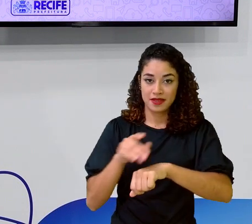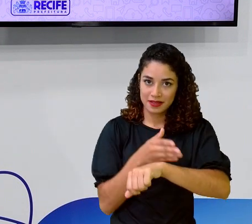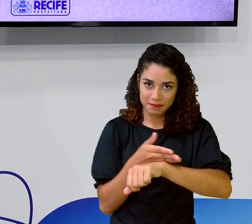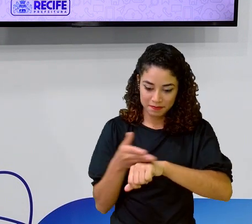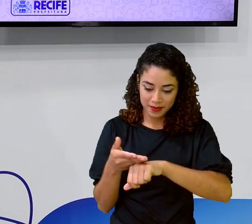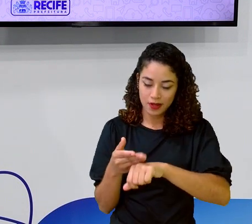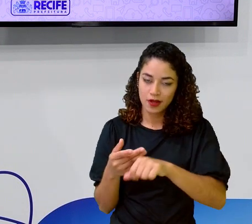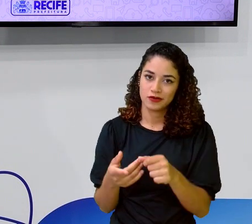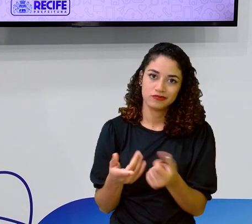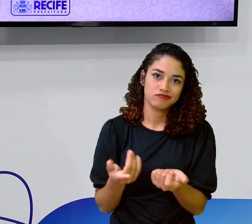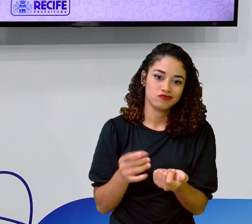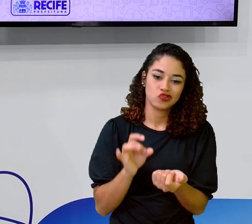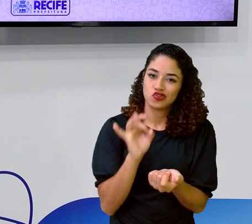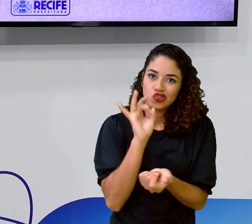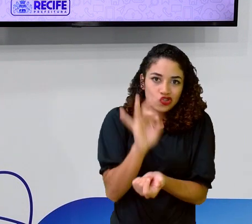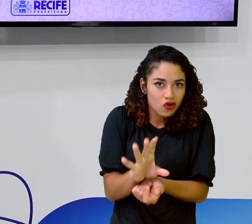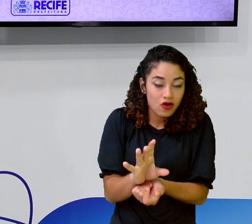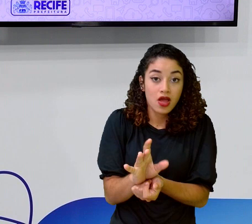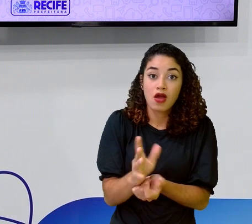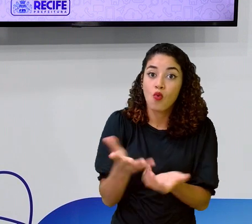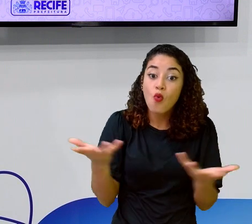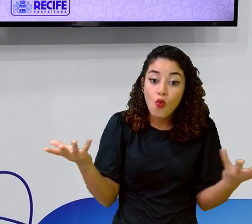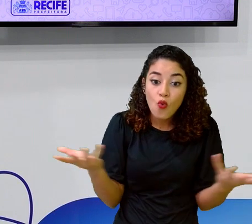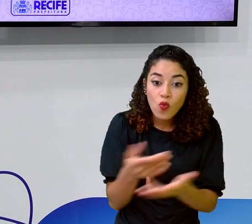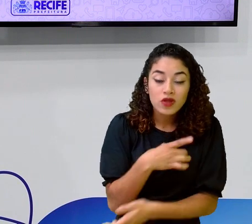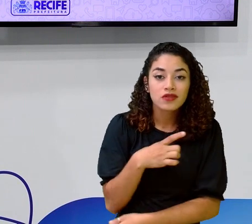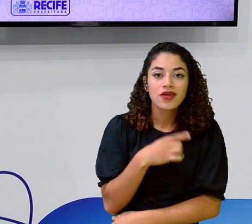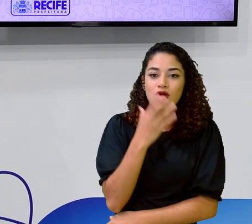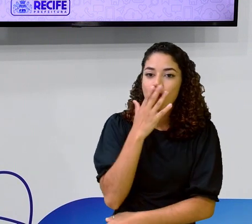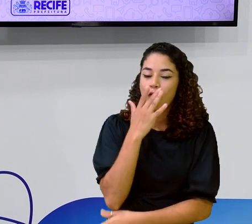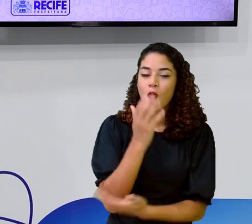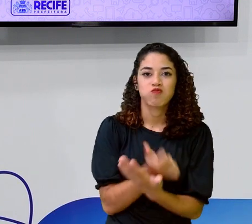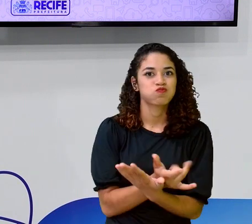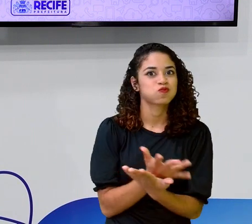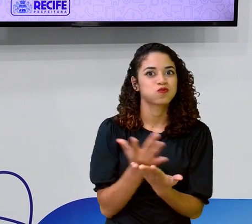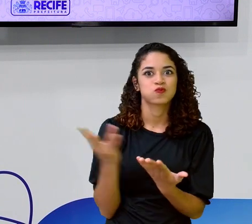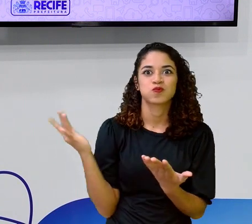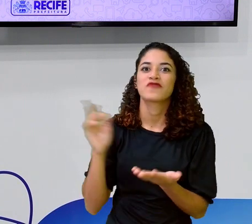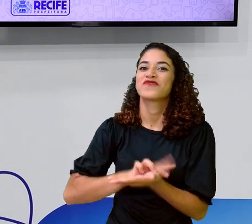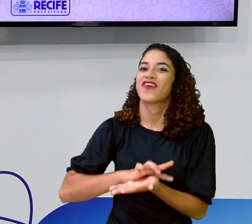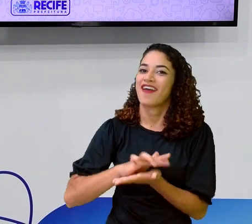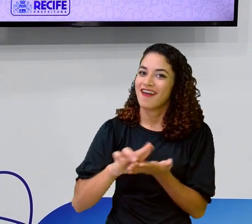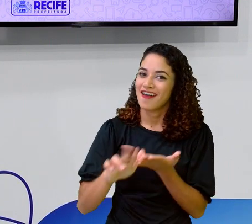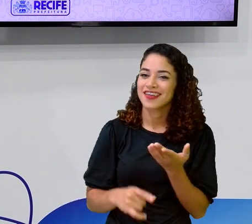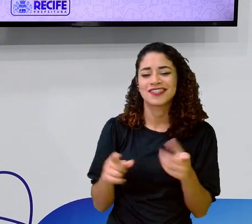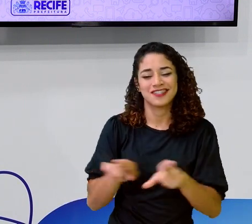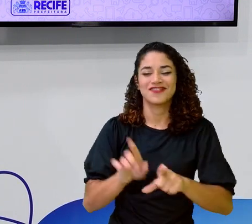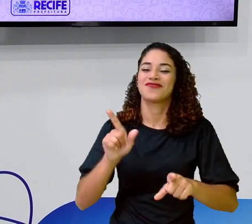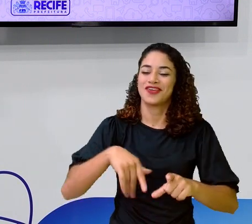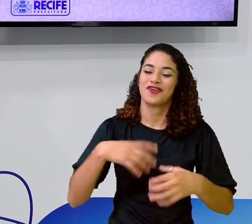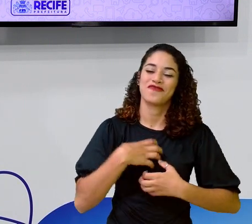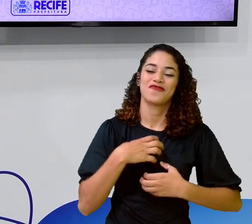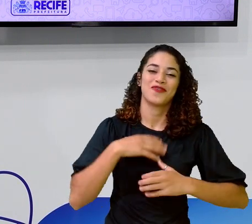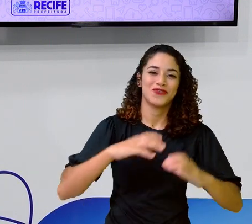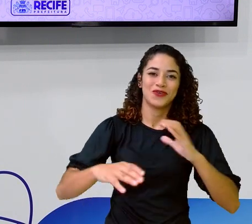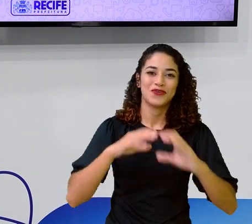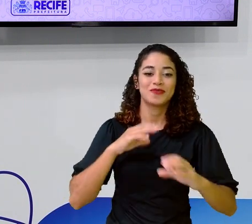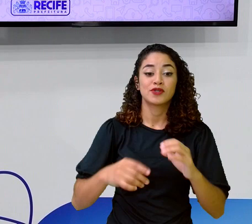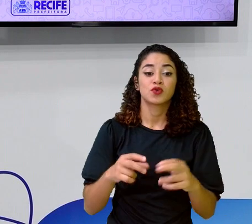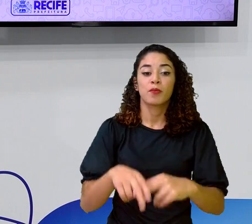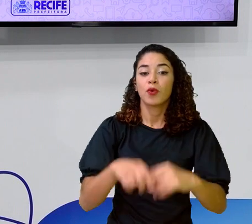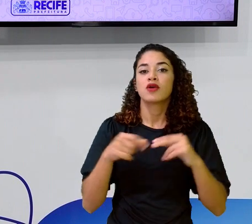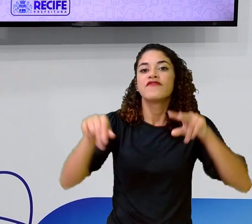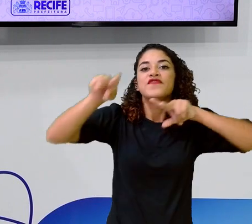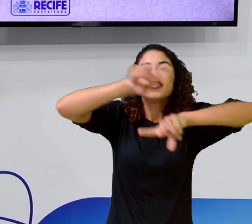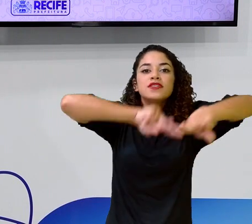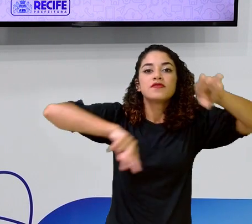hoje em dia. Ela é colorida. Isso também é uma forma de comunicação, através aí, visual. Não